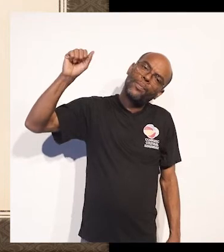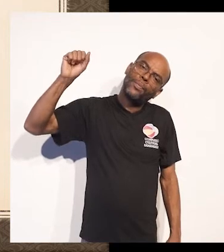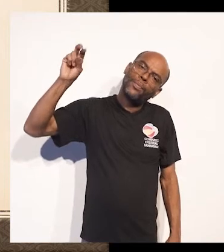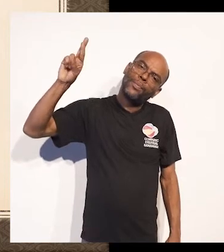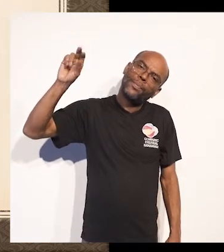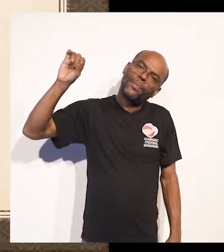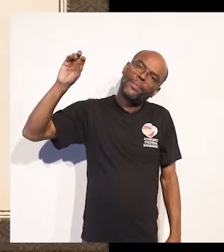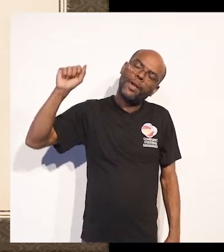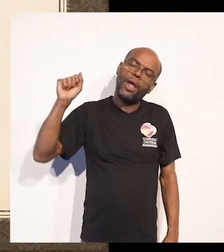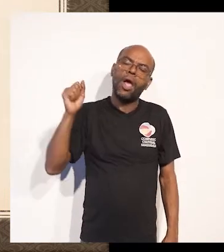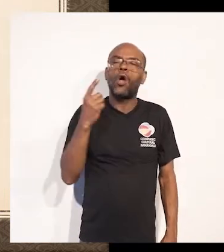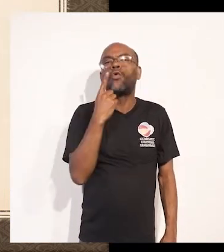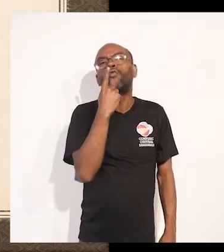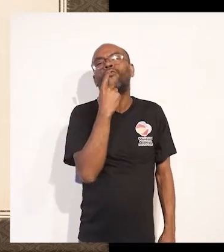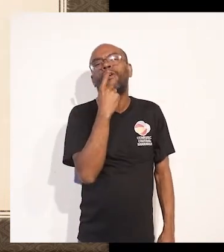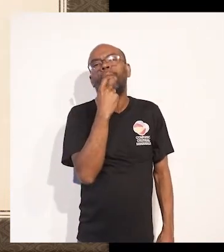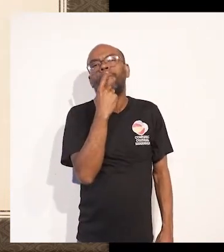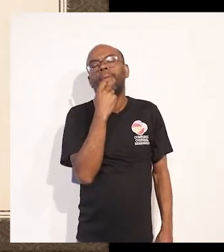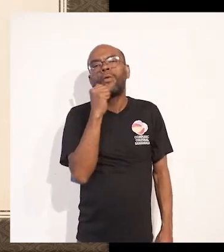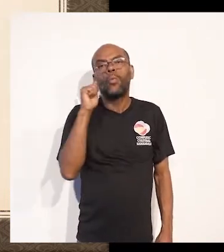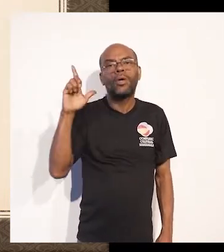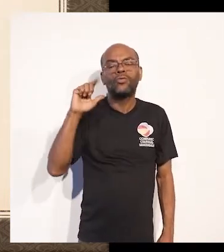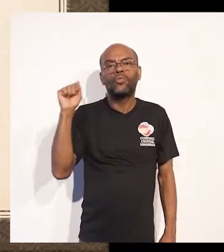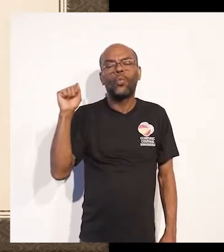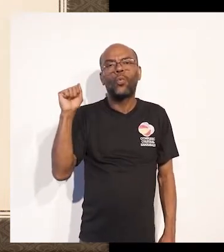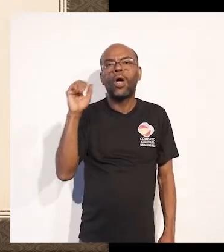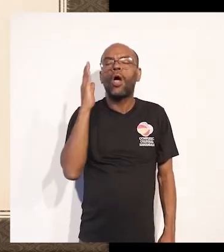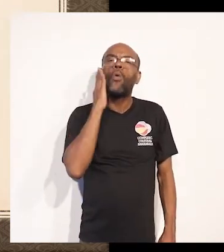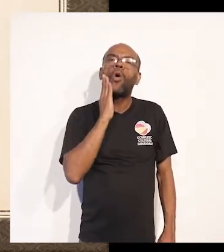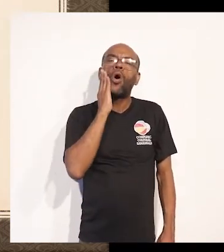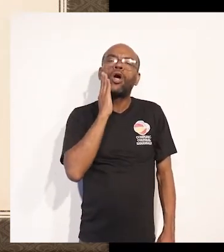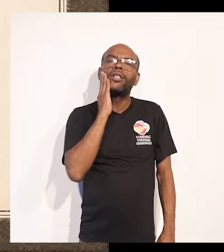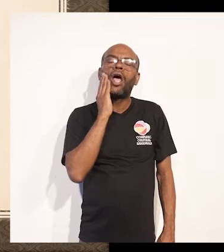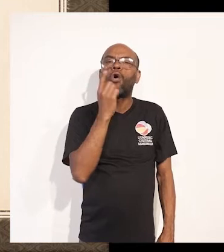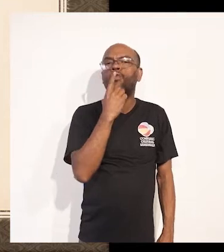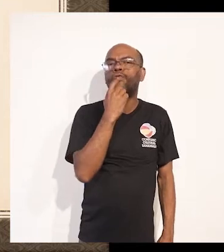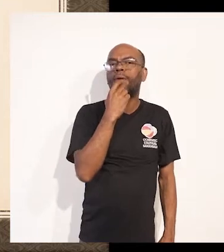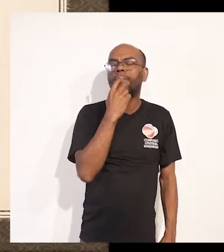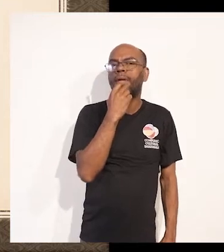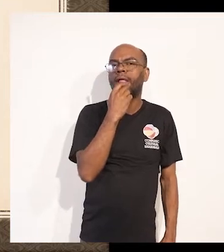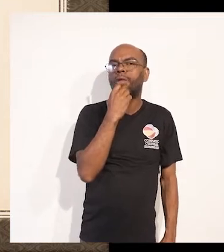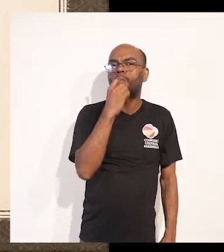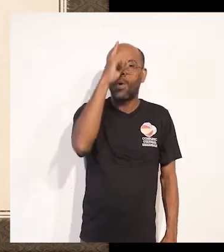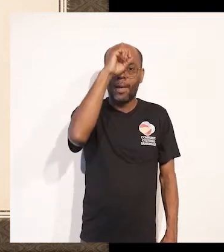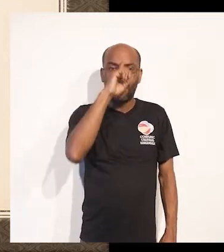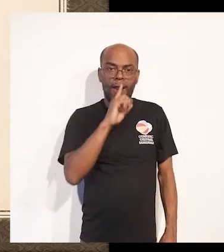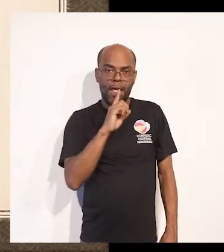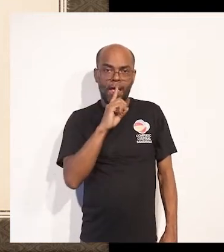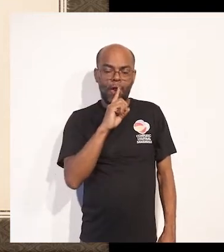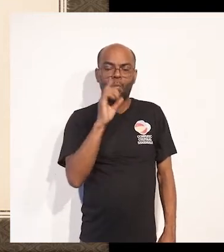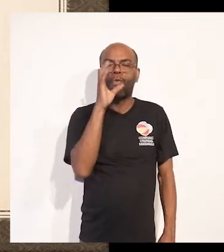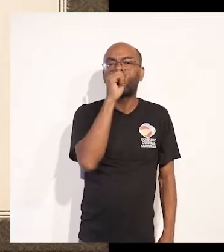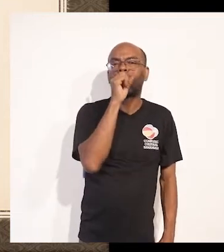você mistura o vermelho e o amarelo, você vai ter o laranjado ou o âmbar. E se você mistura